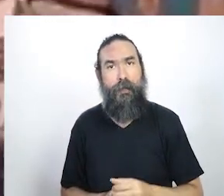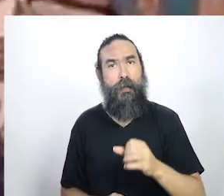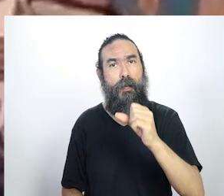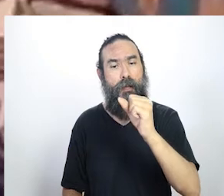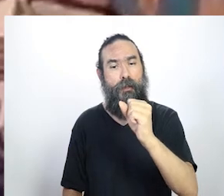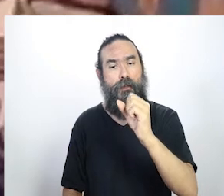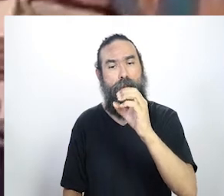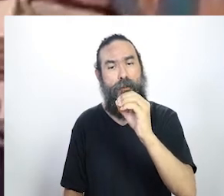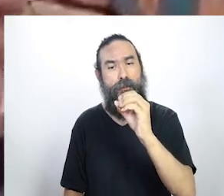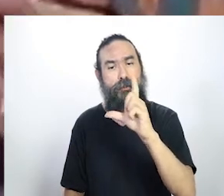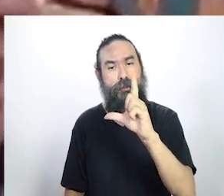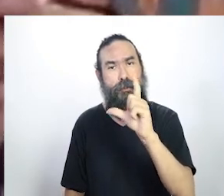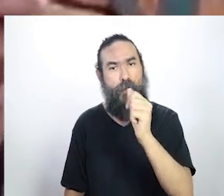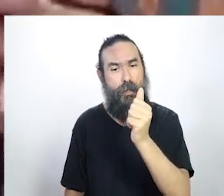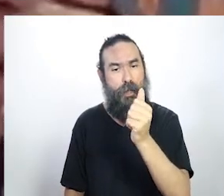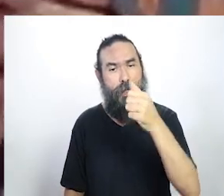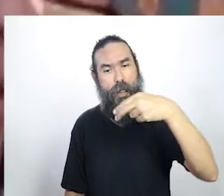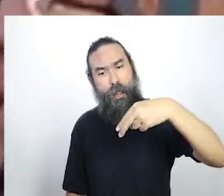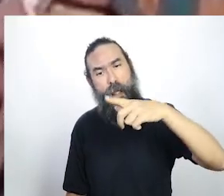Solange,